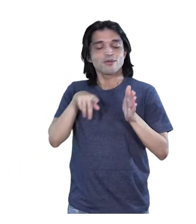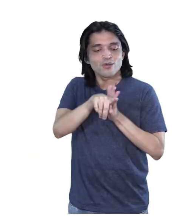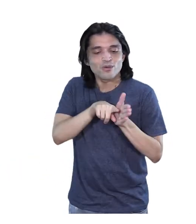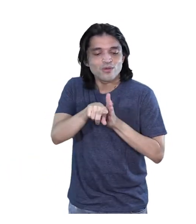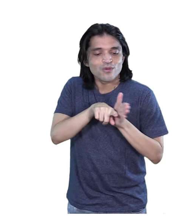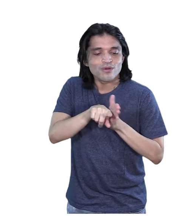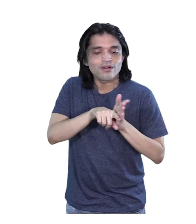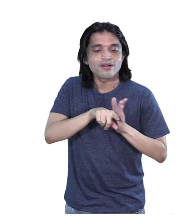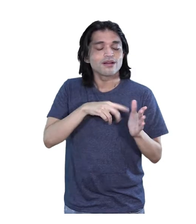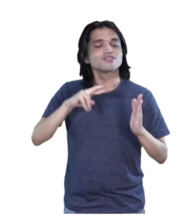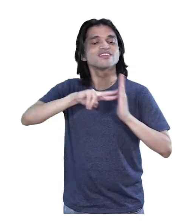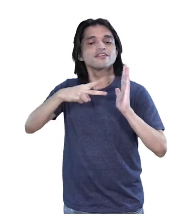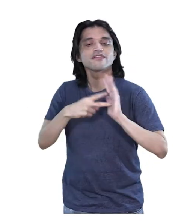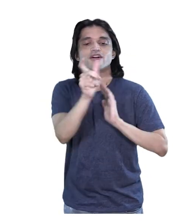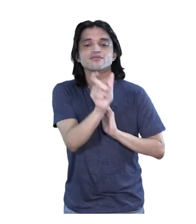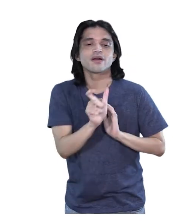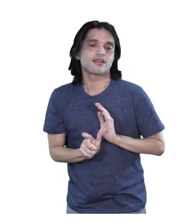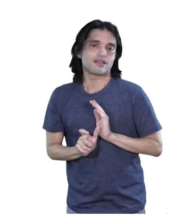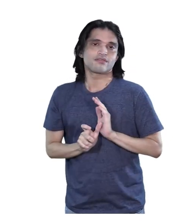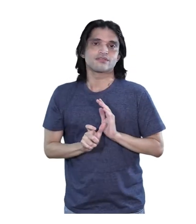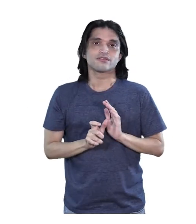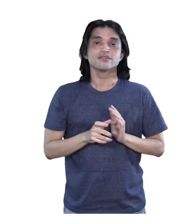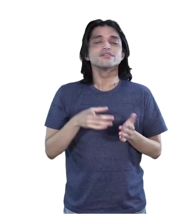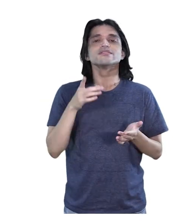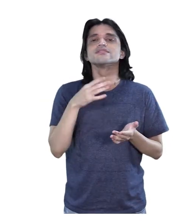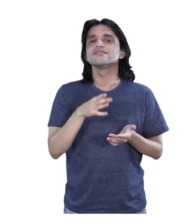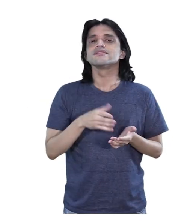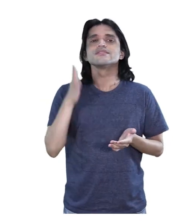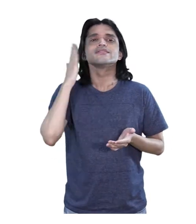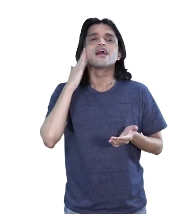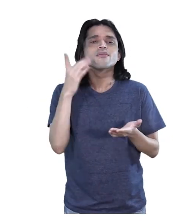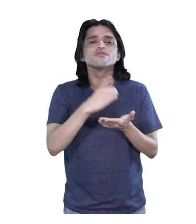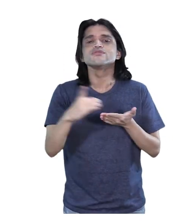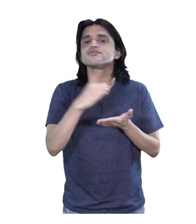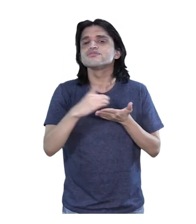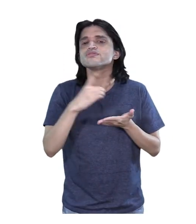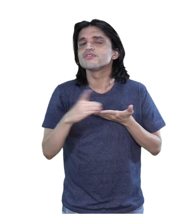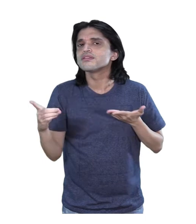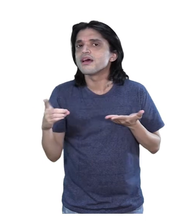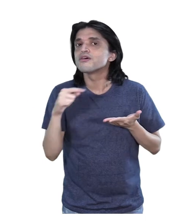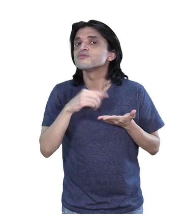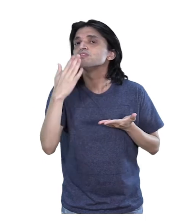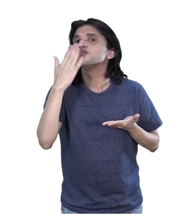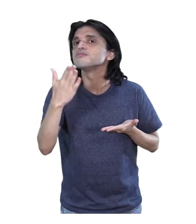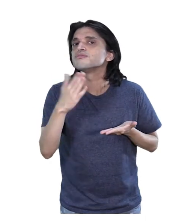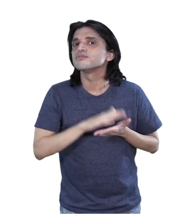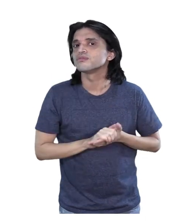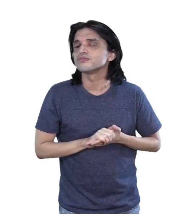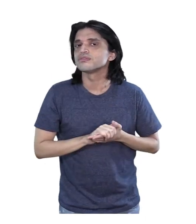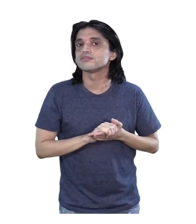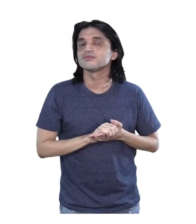de dicionário é esse? Não? Nunca parou para pensar nisso? Então vamos lá.